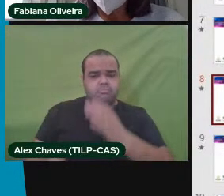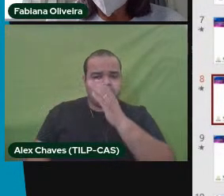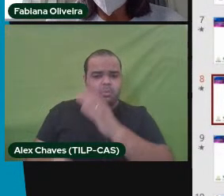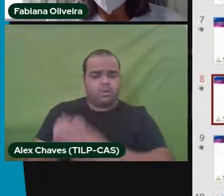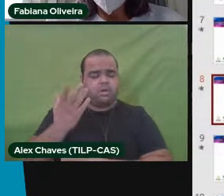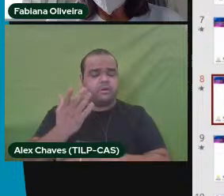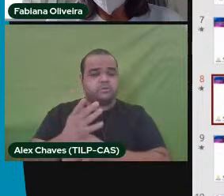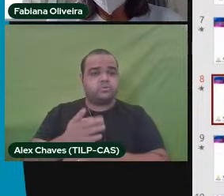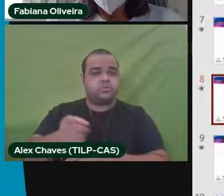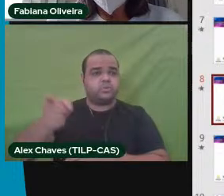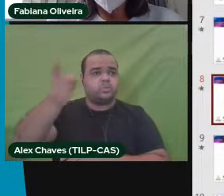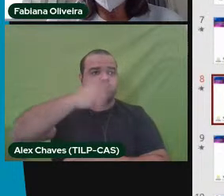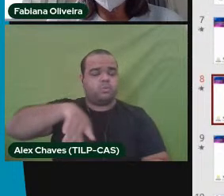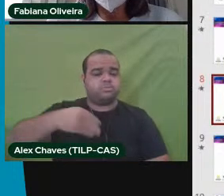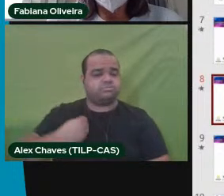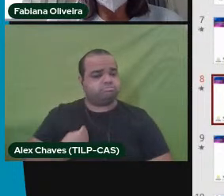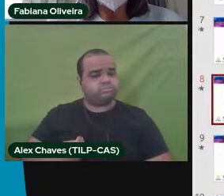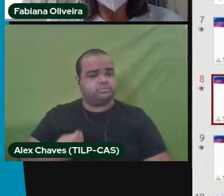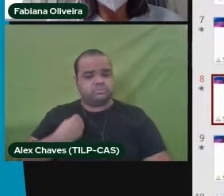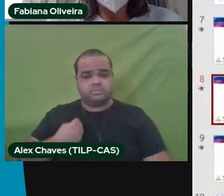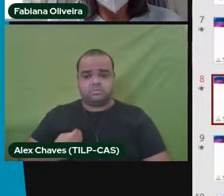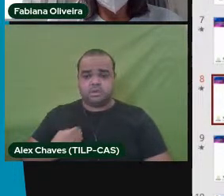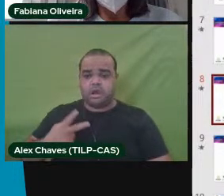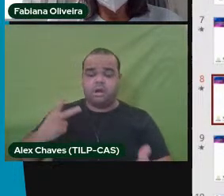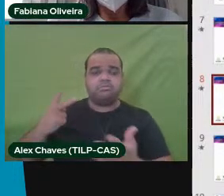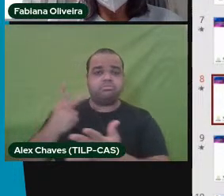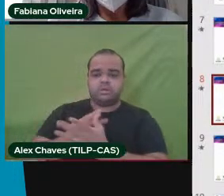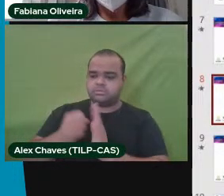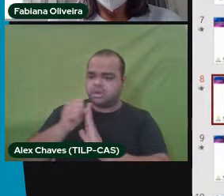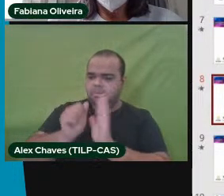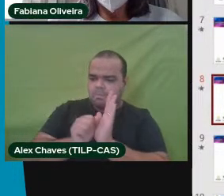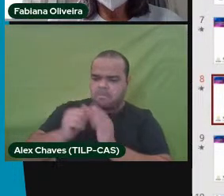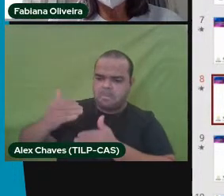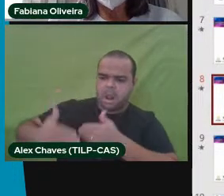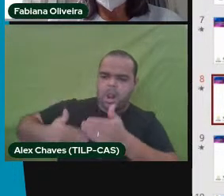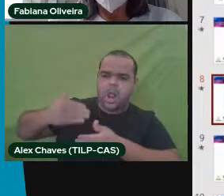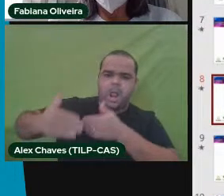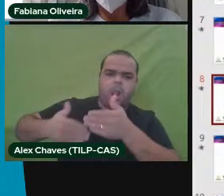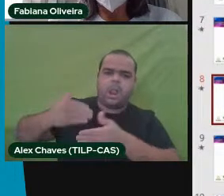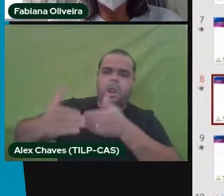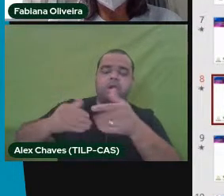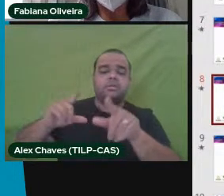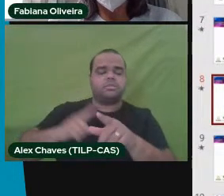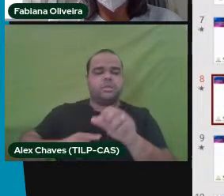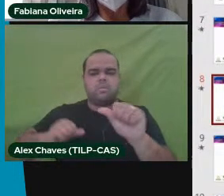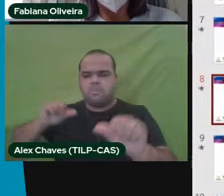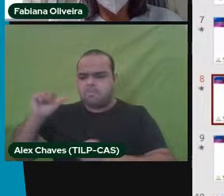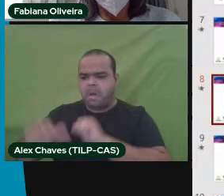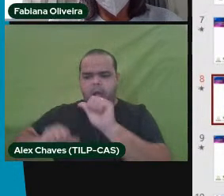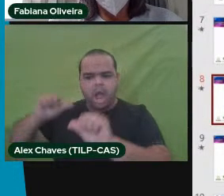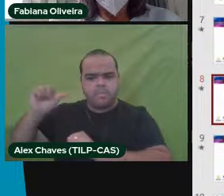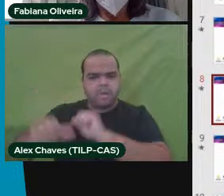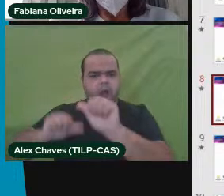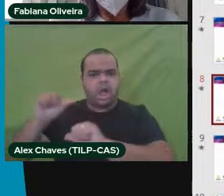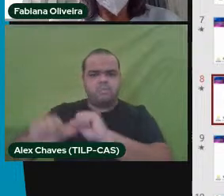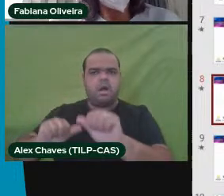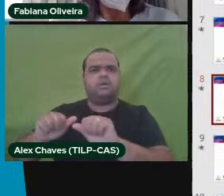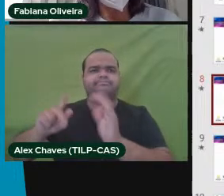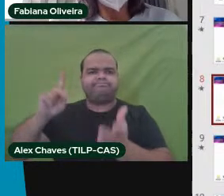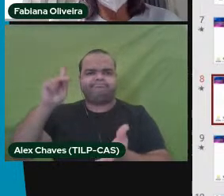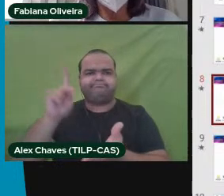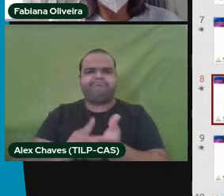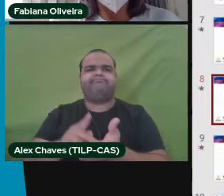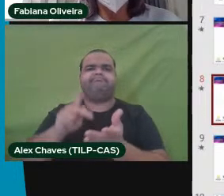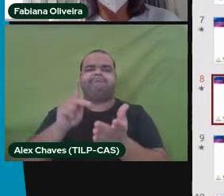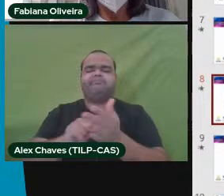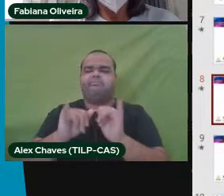estamos vivendo o avançar deste século com transformações que nós não podemos negar,